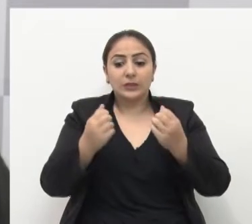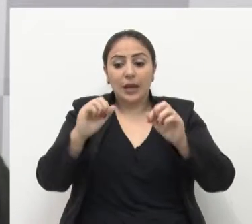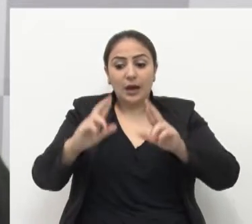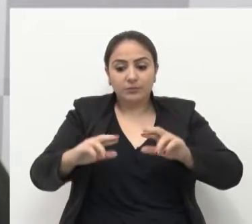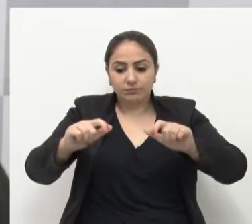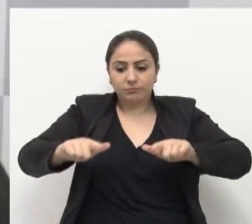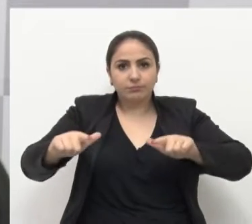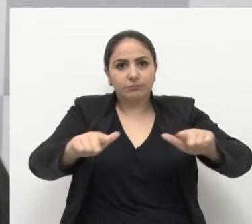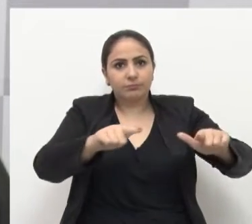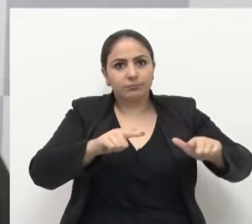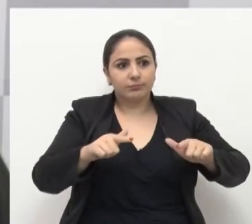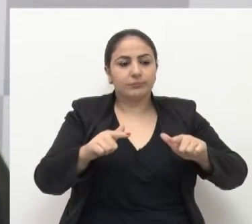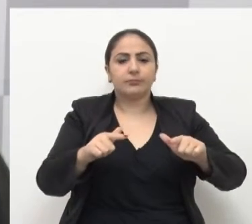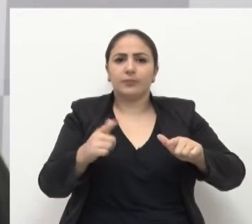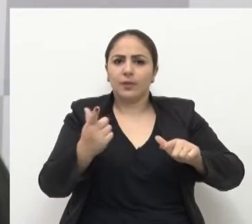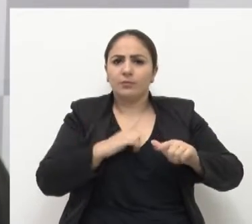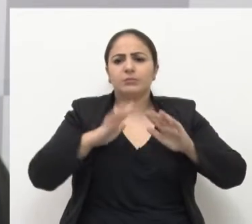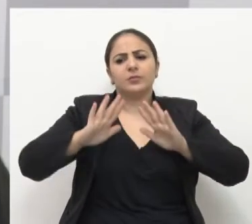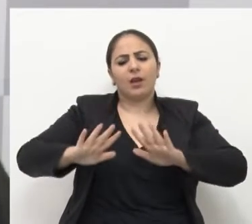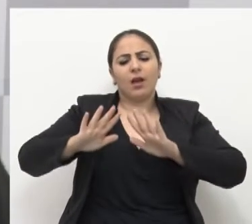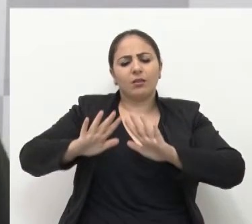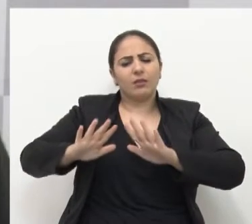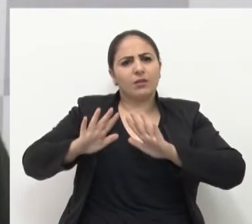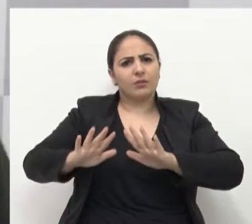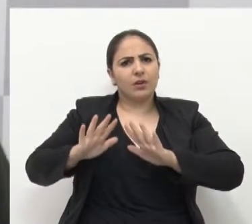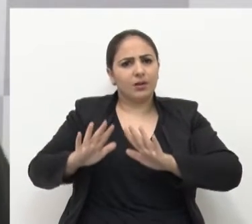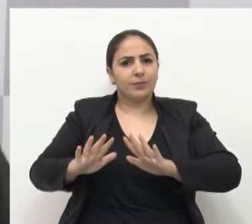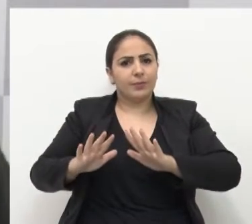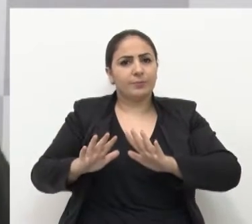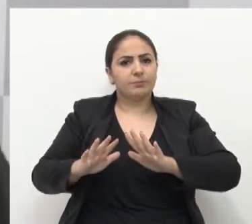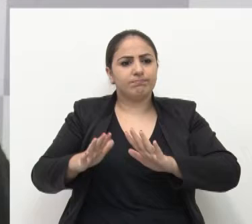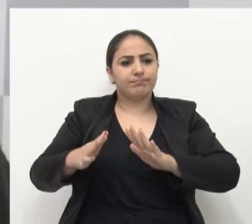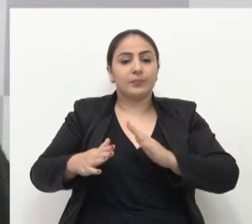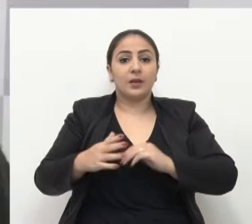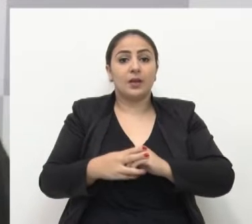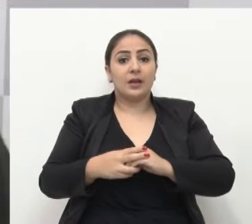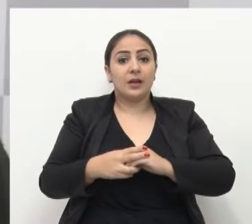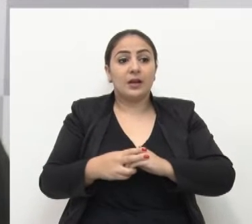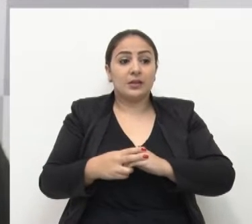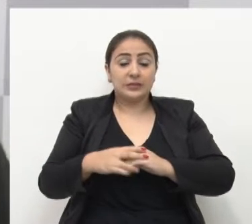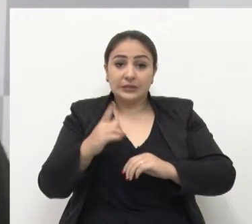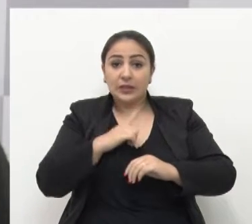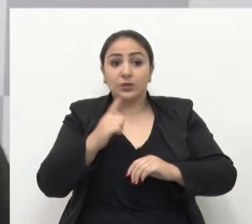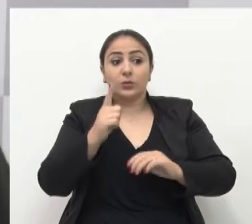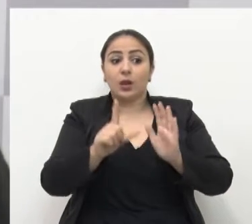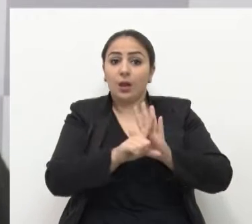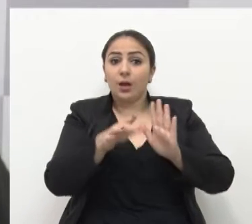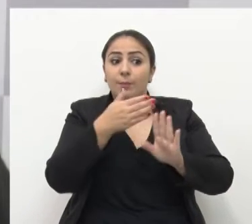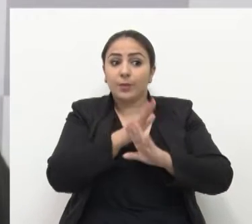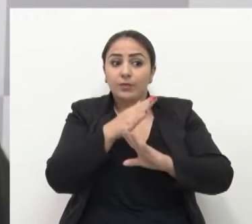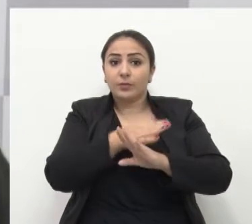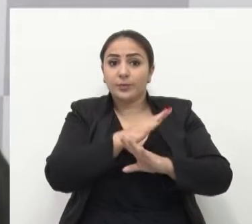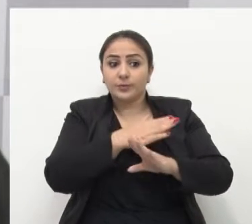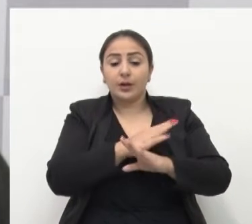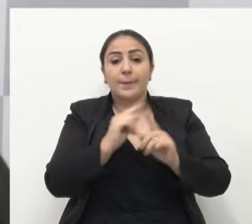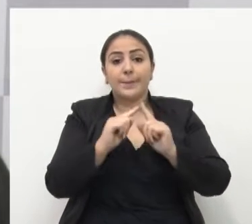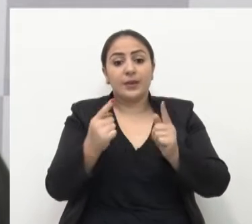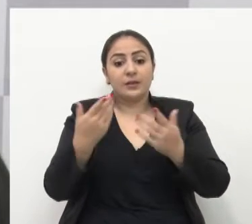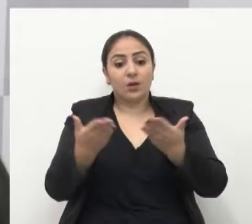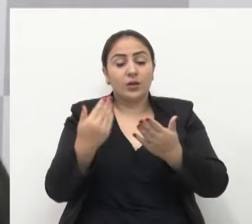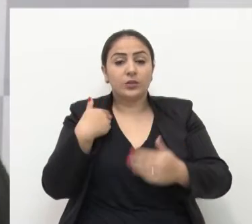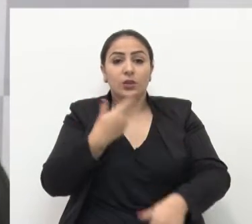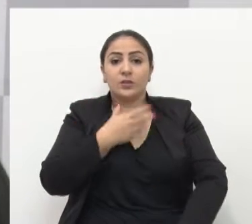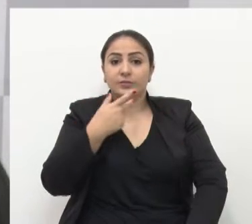terrenos mas tem outros milhares temos ainda que ficaram para trás com lei aprovadas né é agora